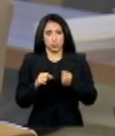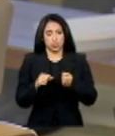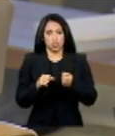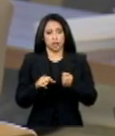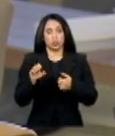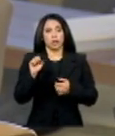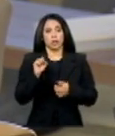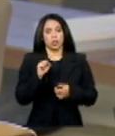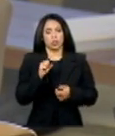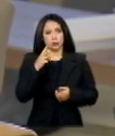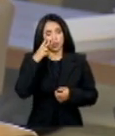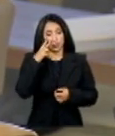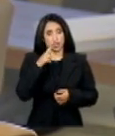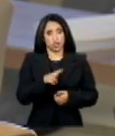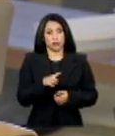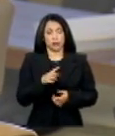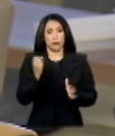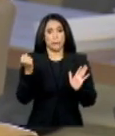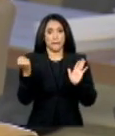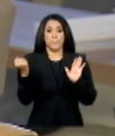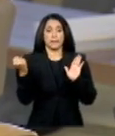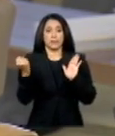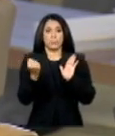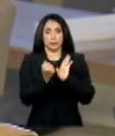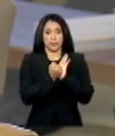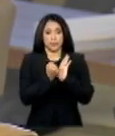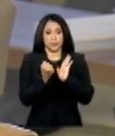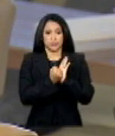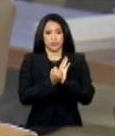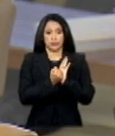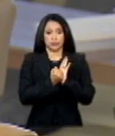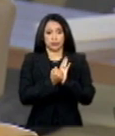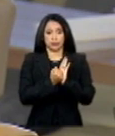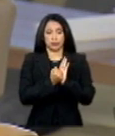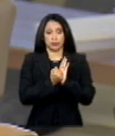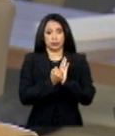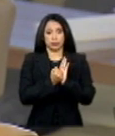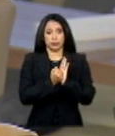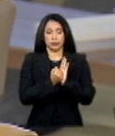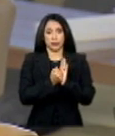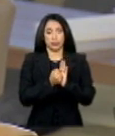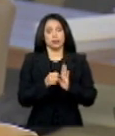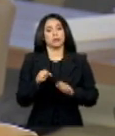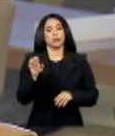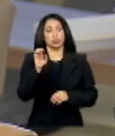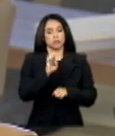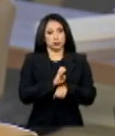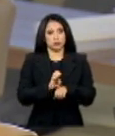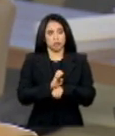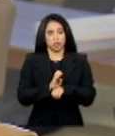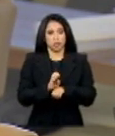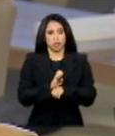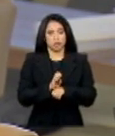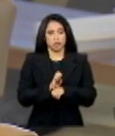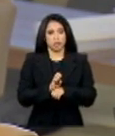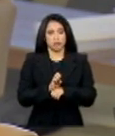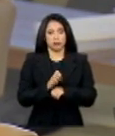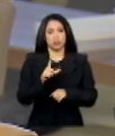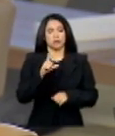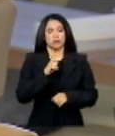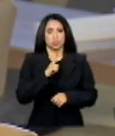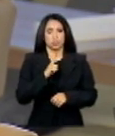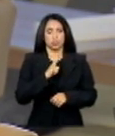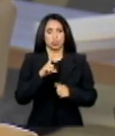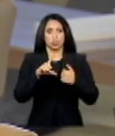federado a tal ponto o que precisa né a forma federativa do estado foi levado para o 4º do artigo 60 um